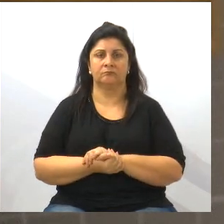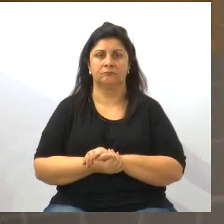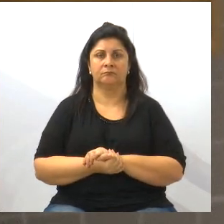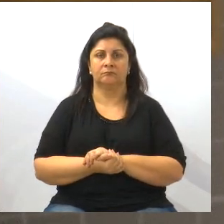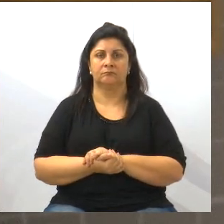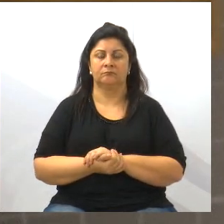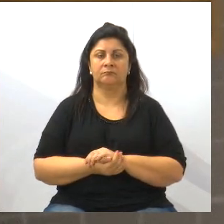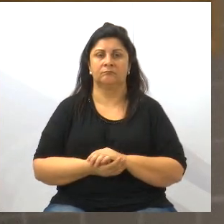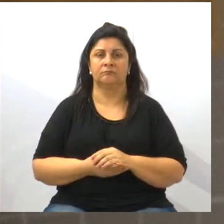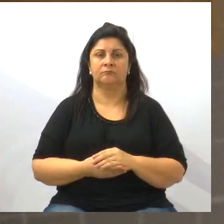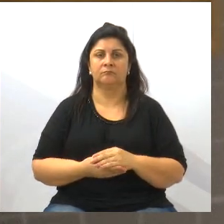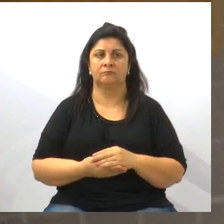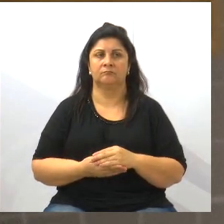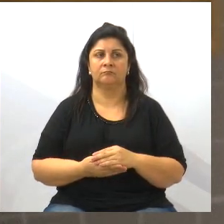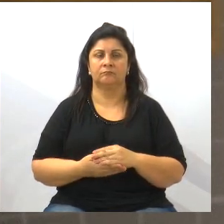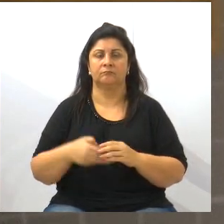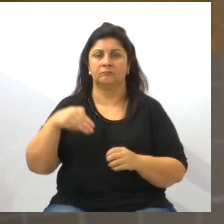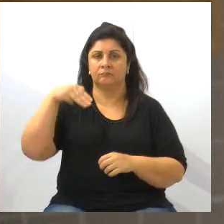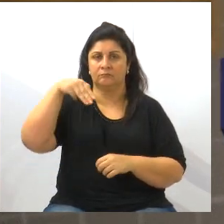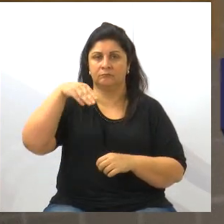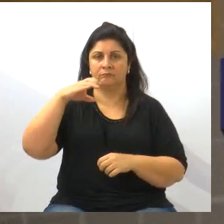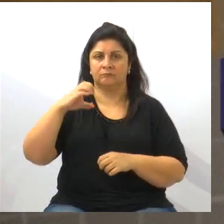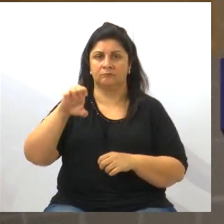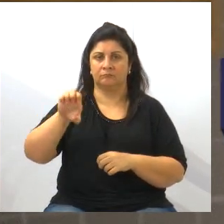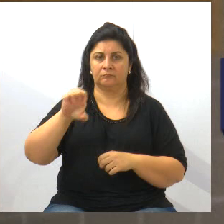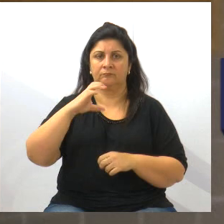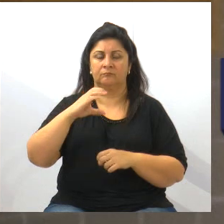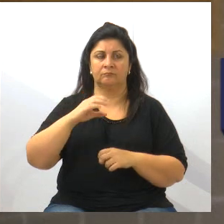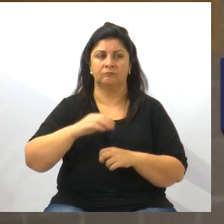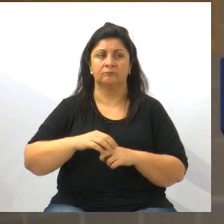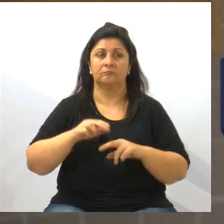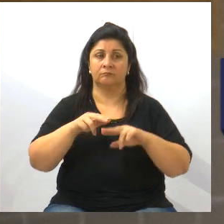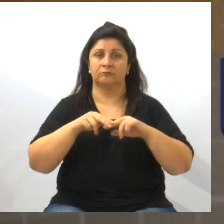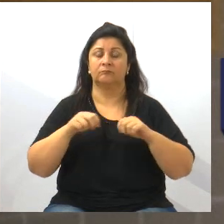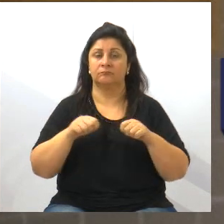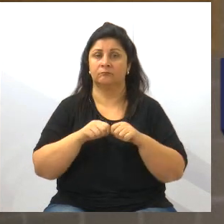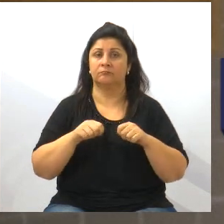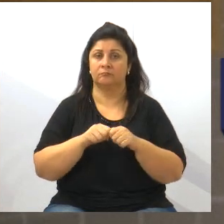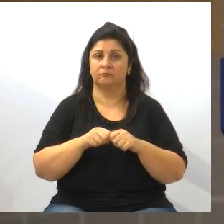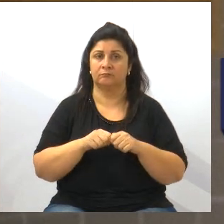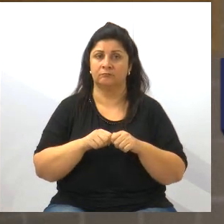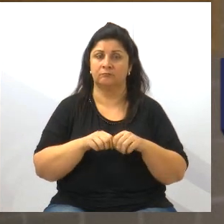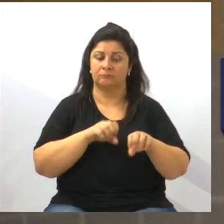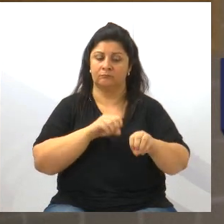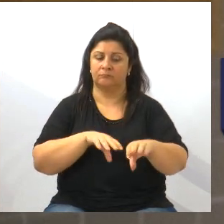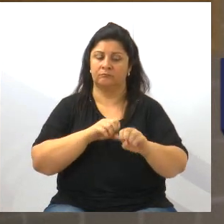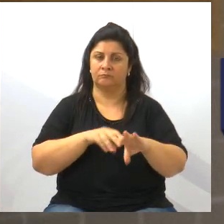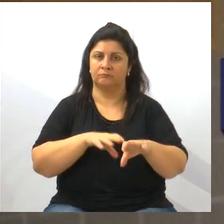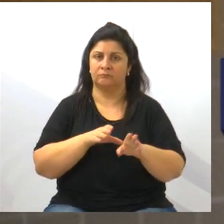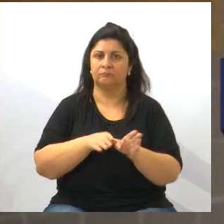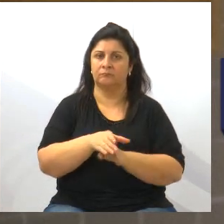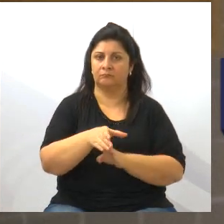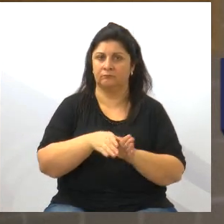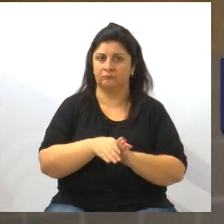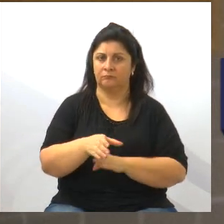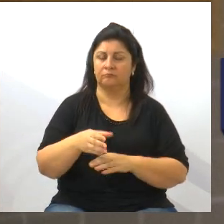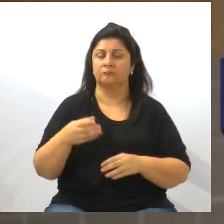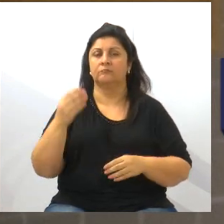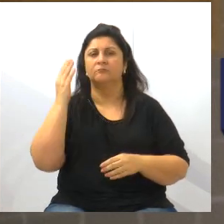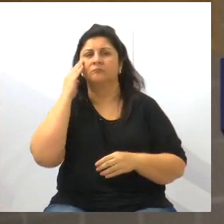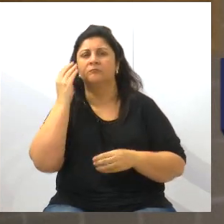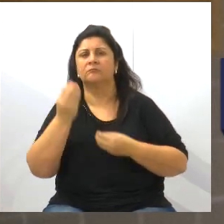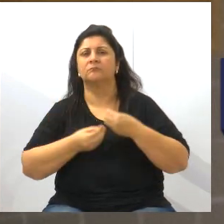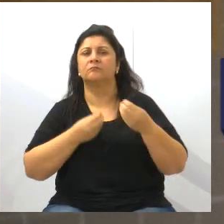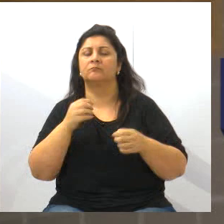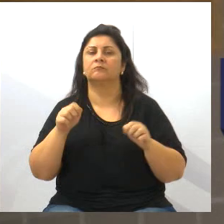esses entes. No MEC, por exemplo, por isso que a gente faz a formação de conselheiros, né, para saber como é que está indo, como é que